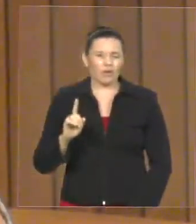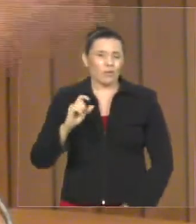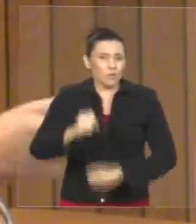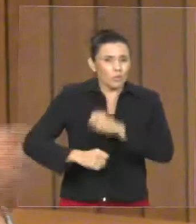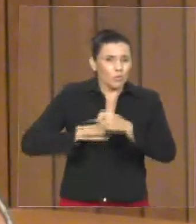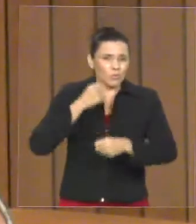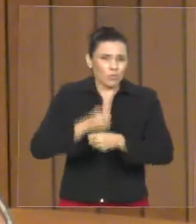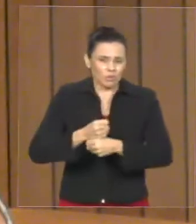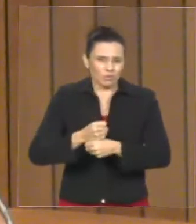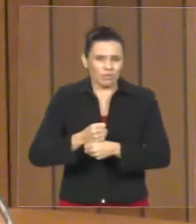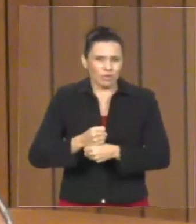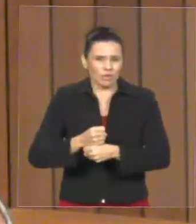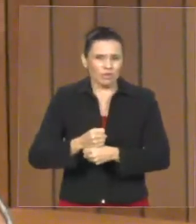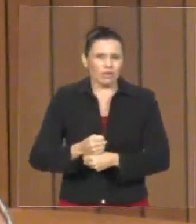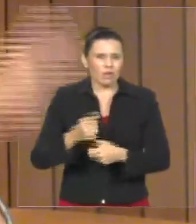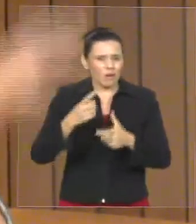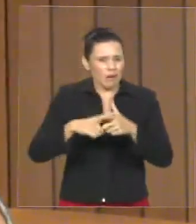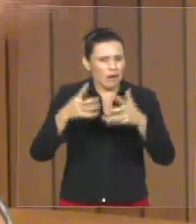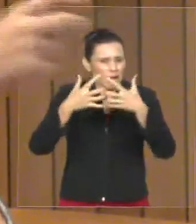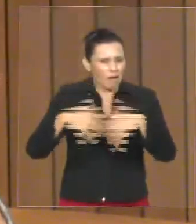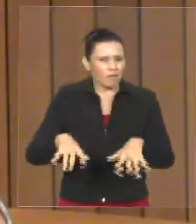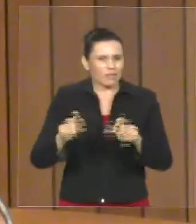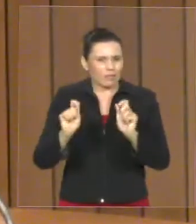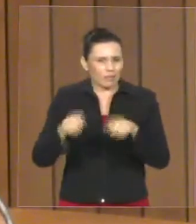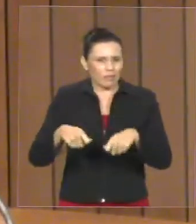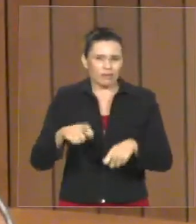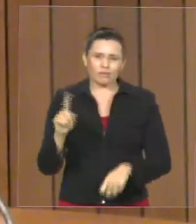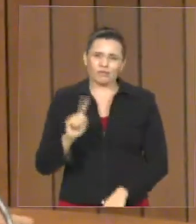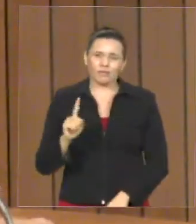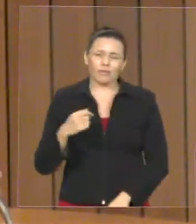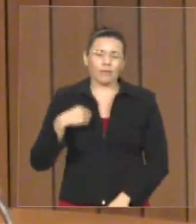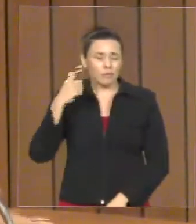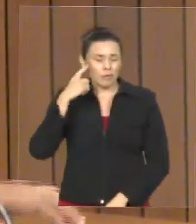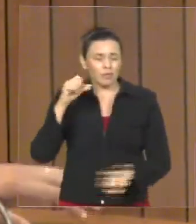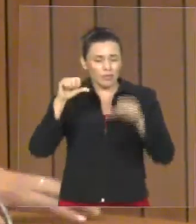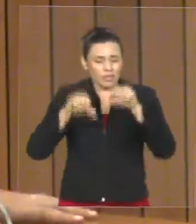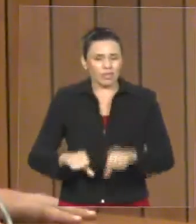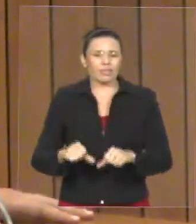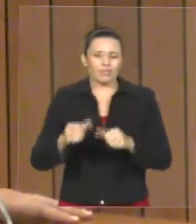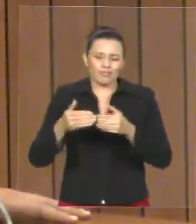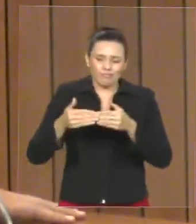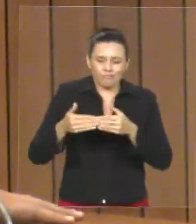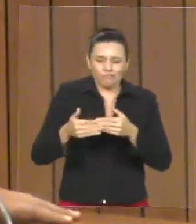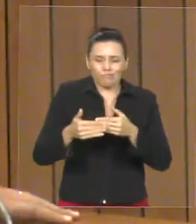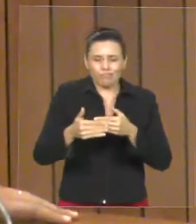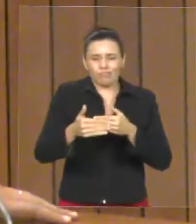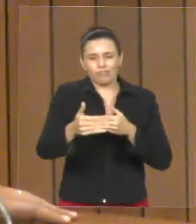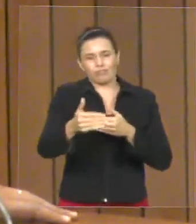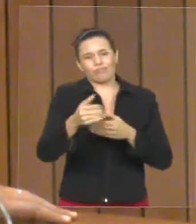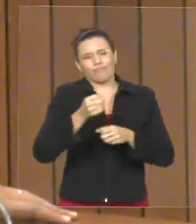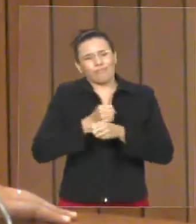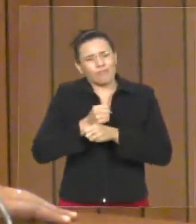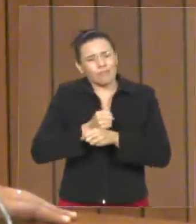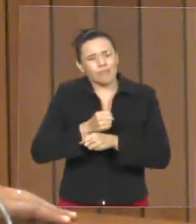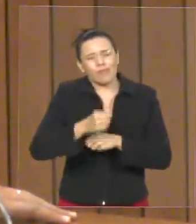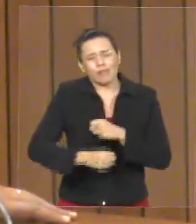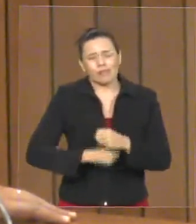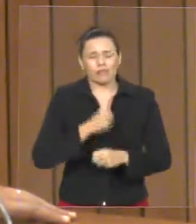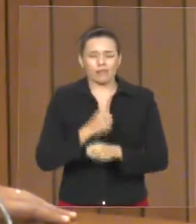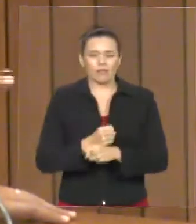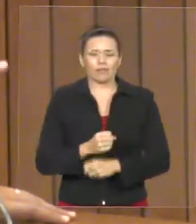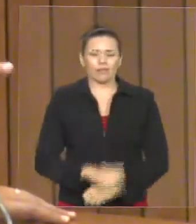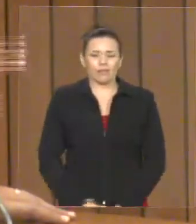se estenderá por muito mais tempo. E diante dessa complexidade, vem